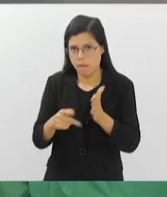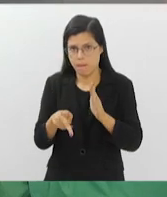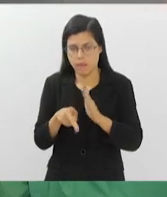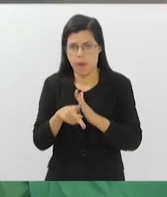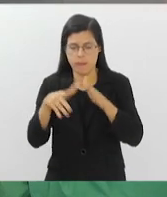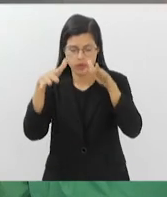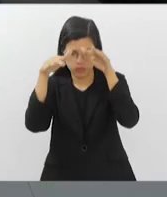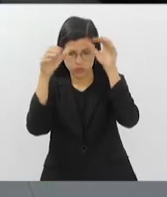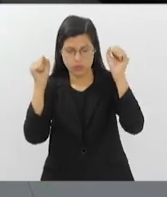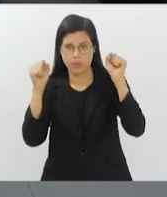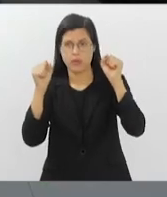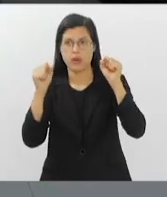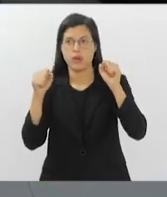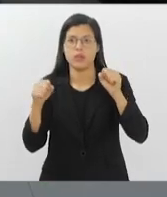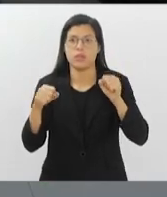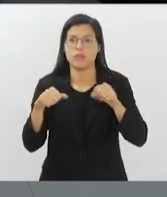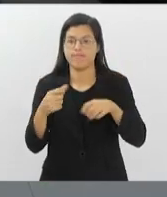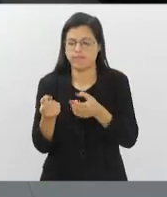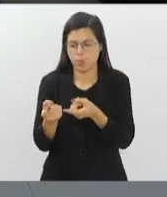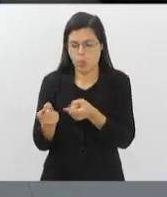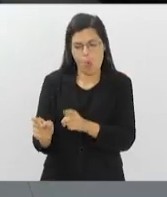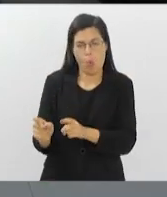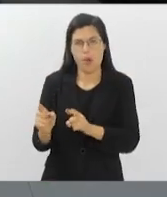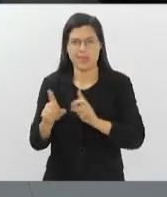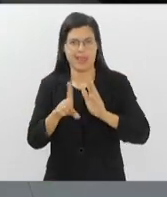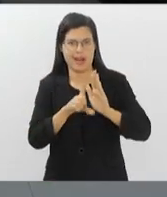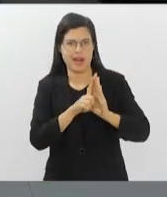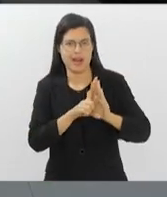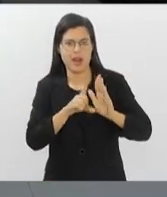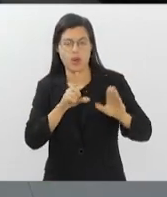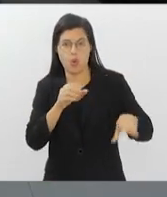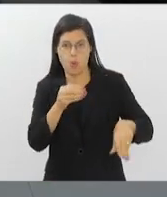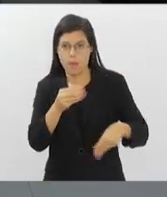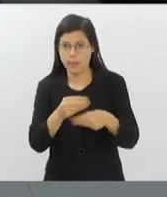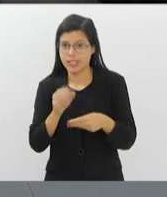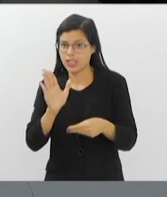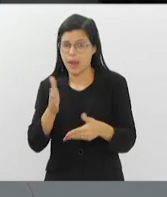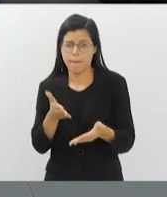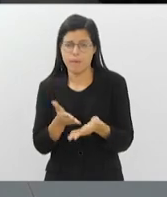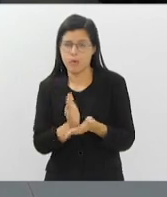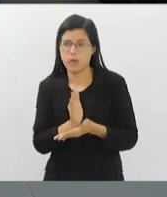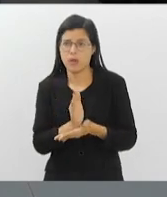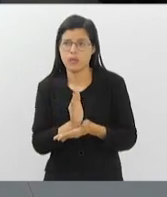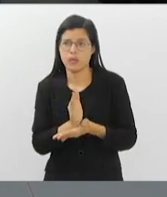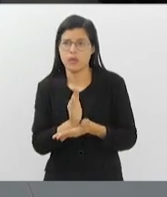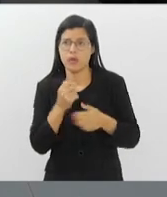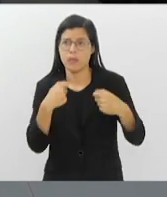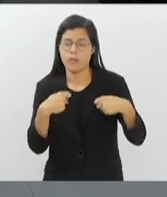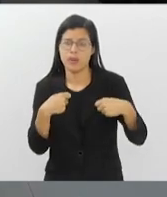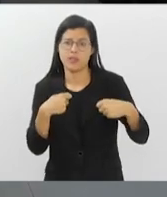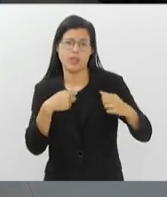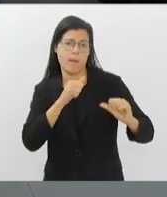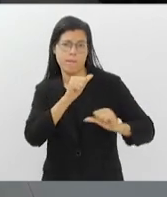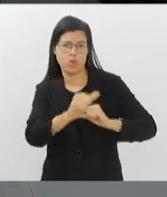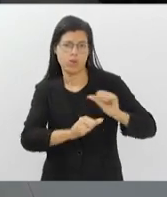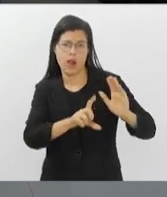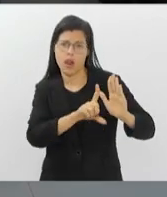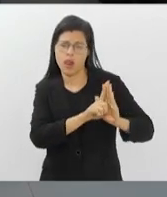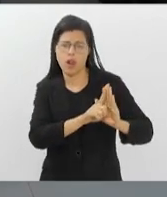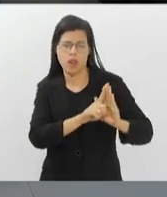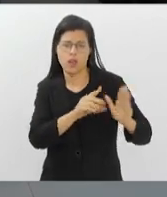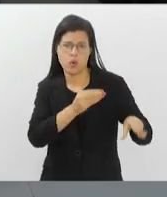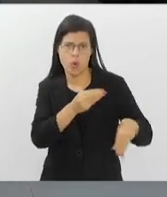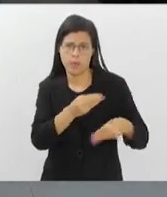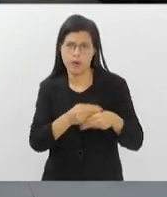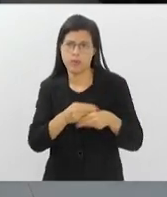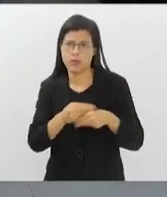a lei complementar já aprovada, se pega a lei complementar, isso altera para se adaptar à decisão do Supremo. Pô. A decisão do Supremo